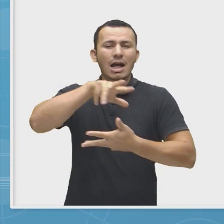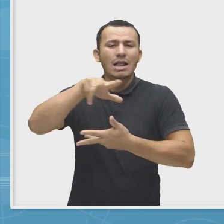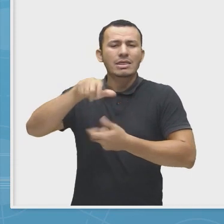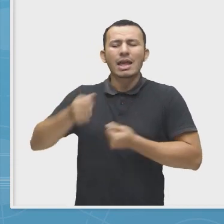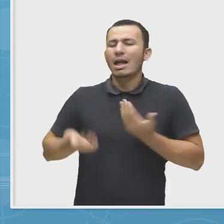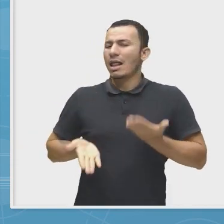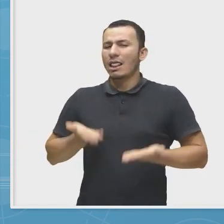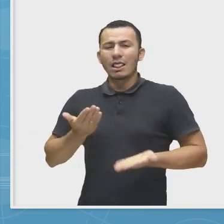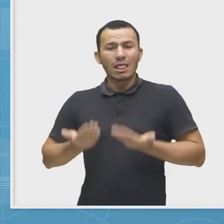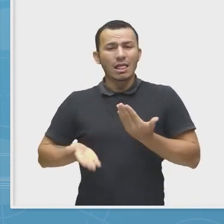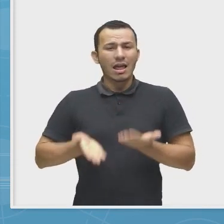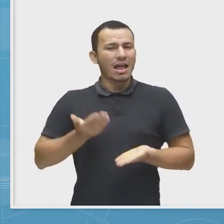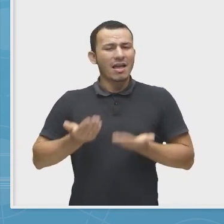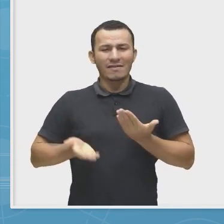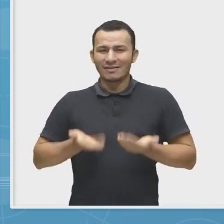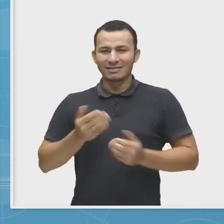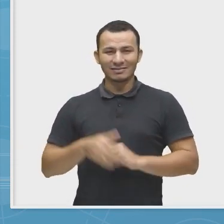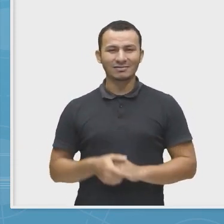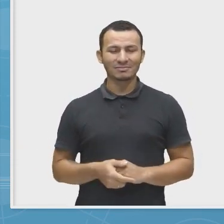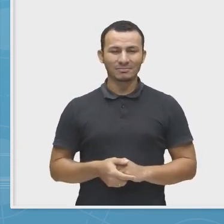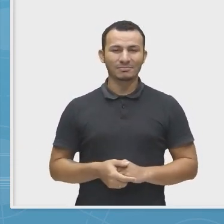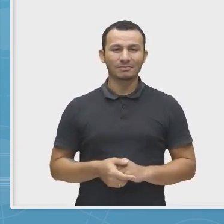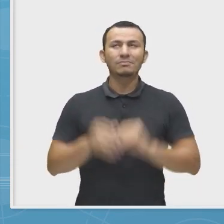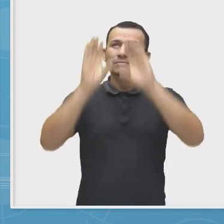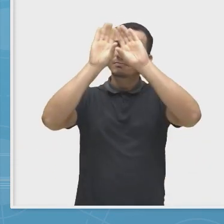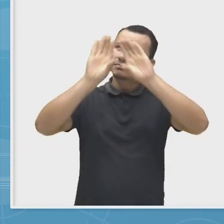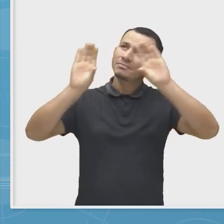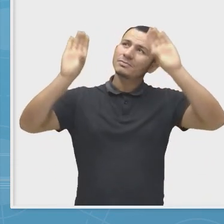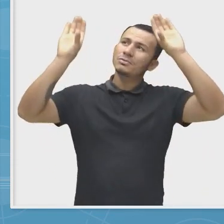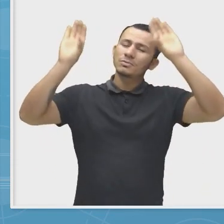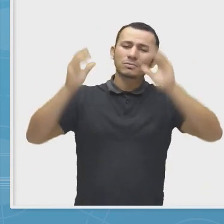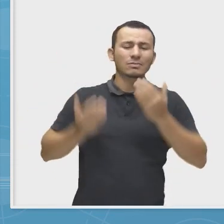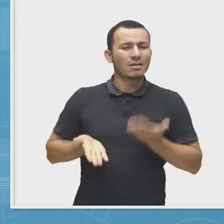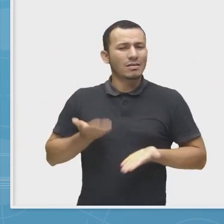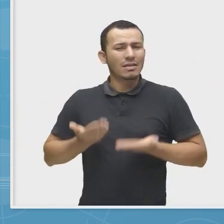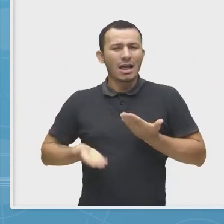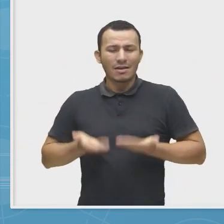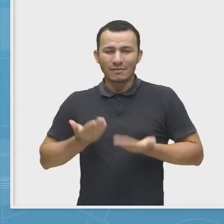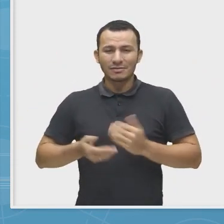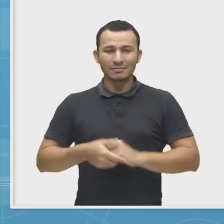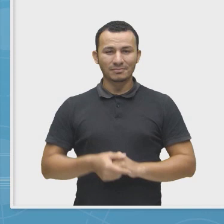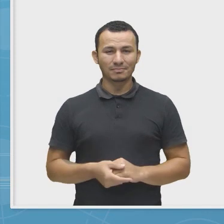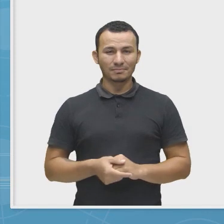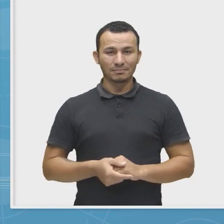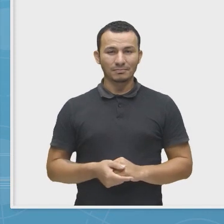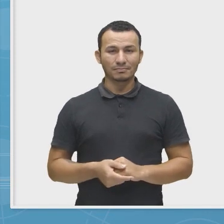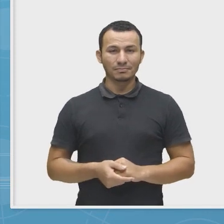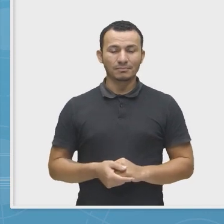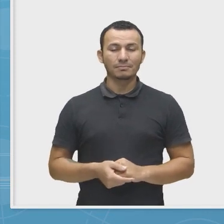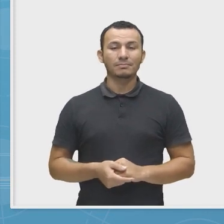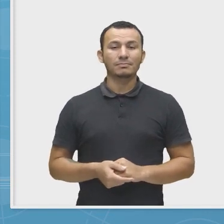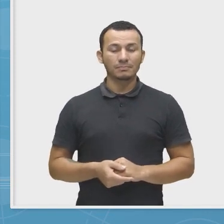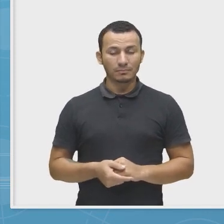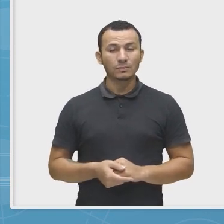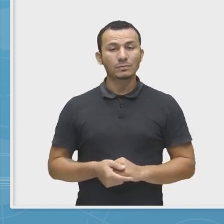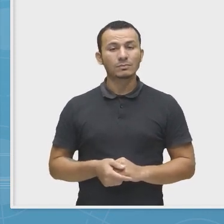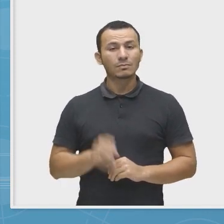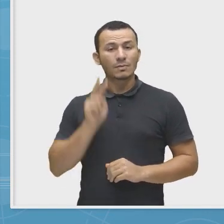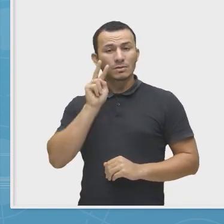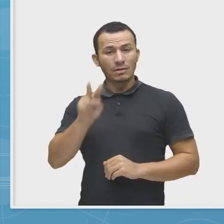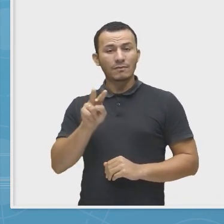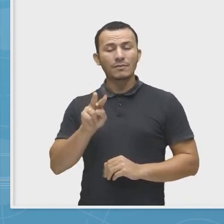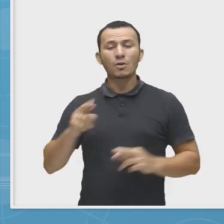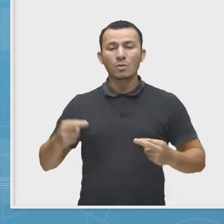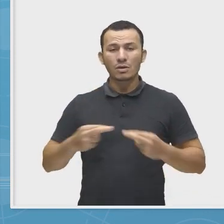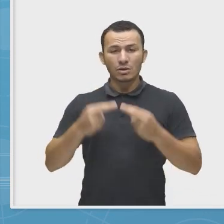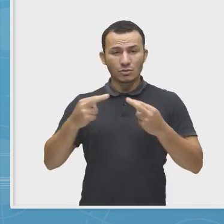no céu muito mais leve. No céu, muito mais leve, muito mais leve. Então, aí nesse finalzinho você vê um ritmo,